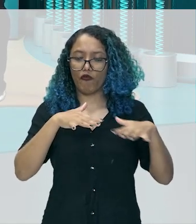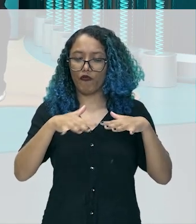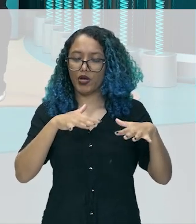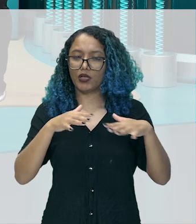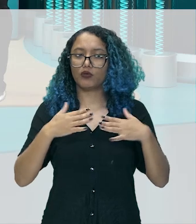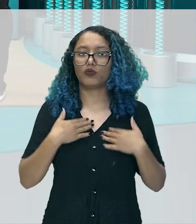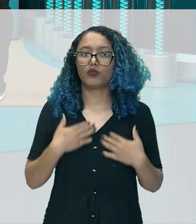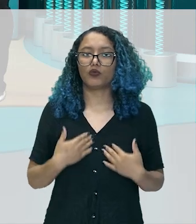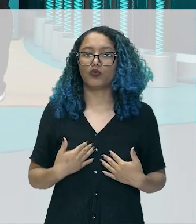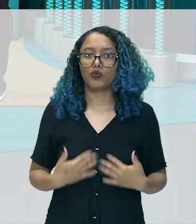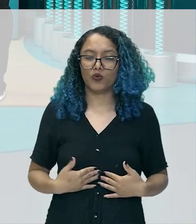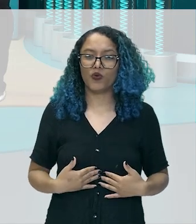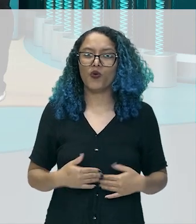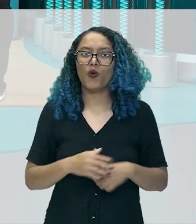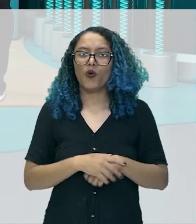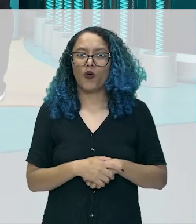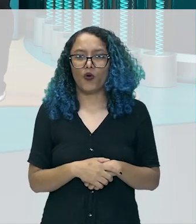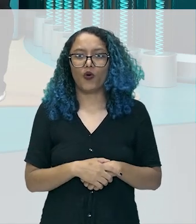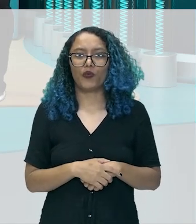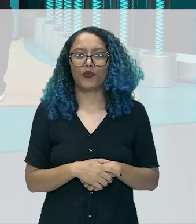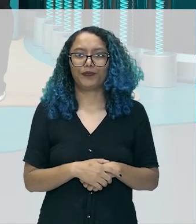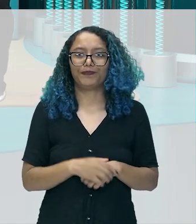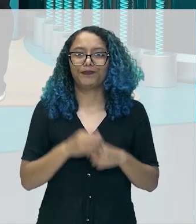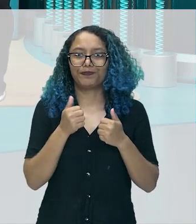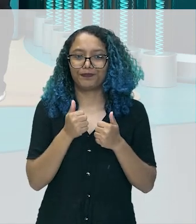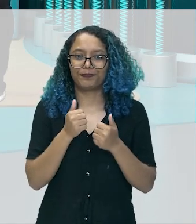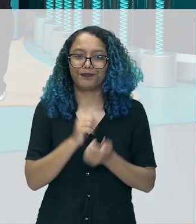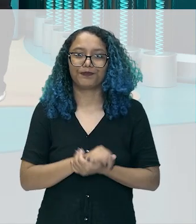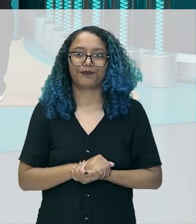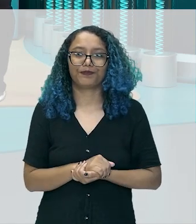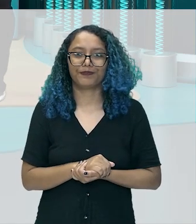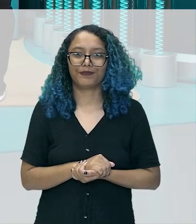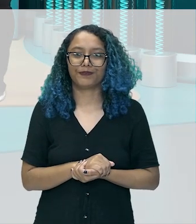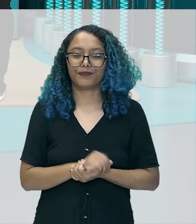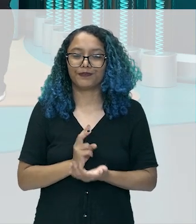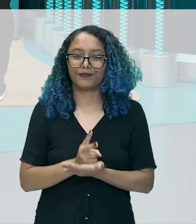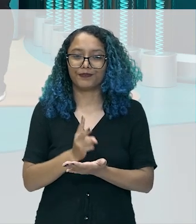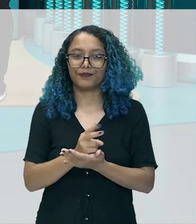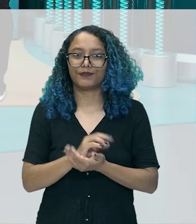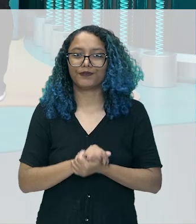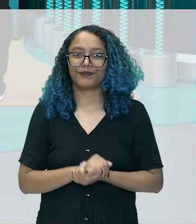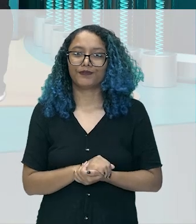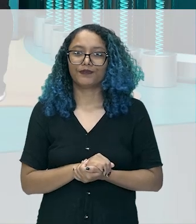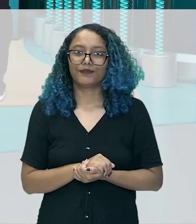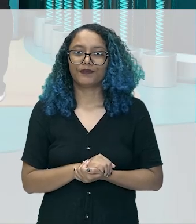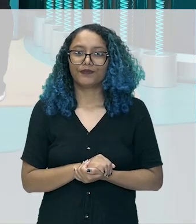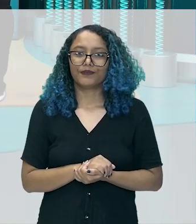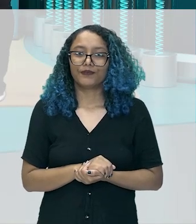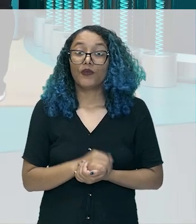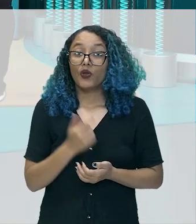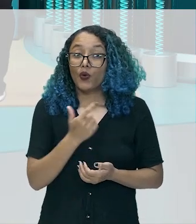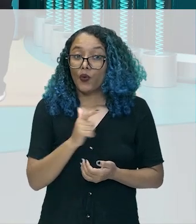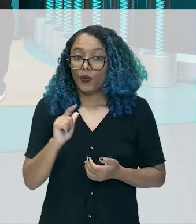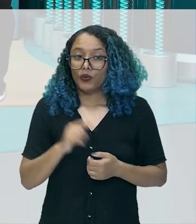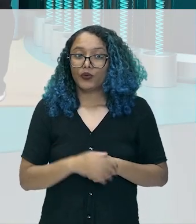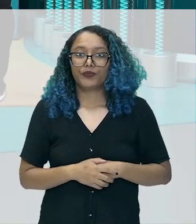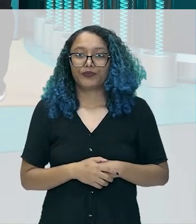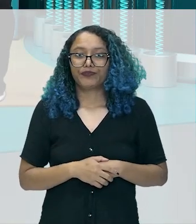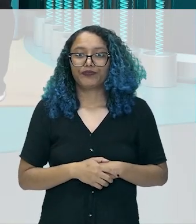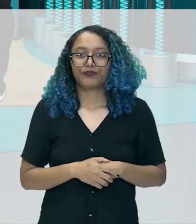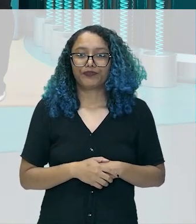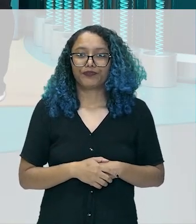eu quero apresentar aqui para vocês alguns tipos de ginástica, tá? A primeira aqui, ela às vezes causa dúvida